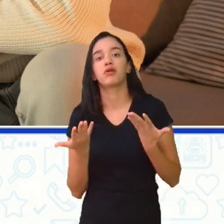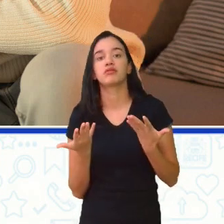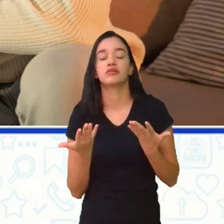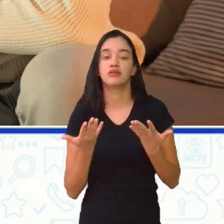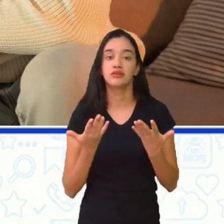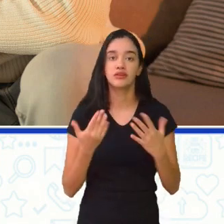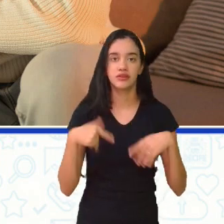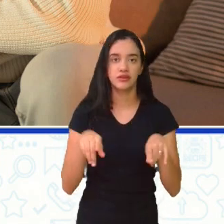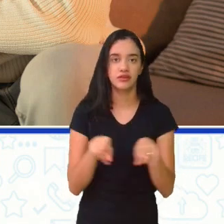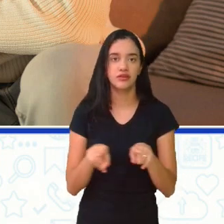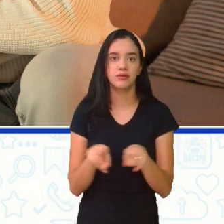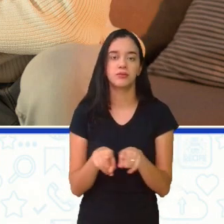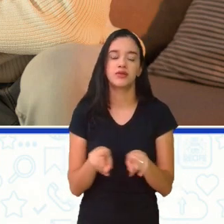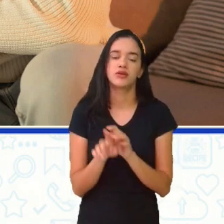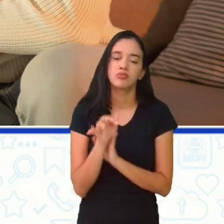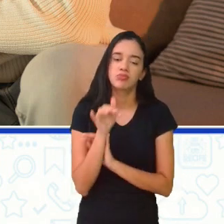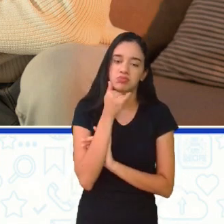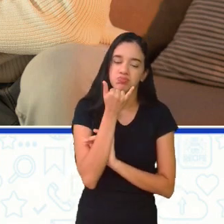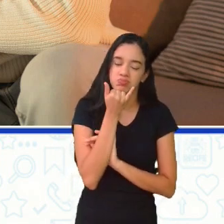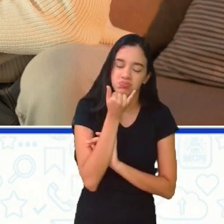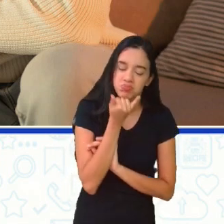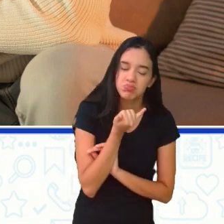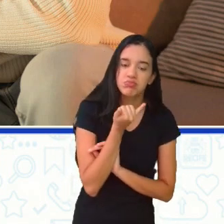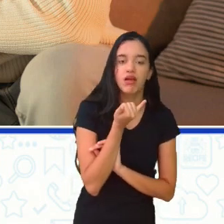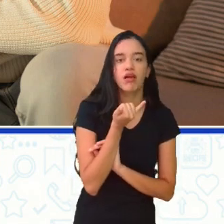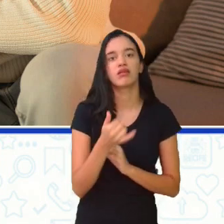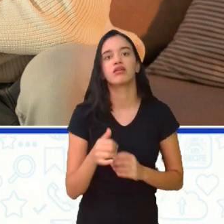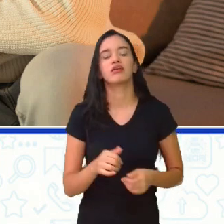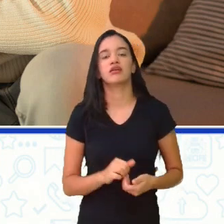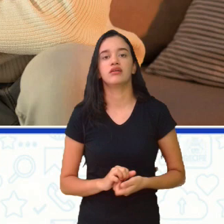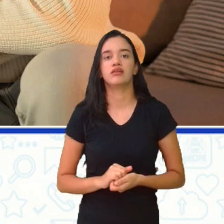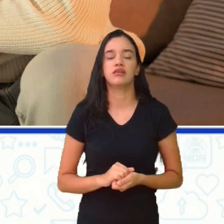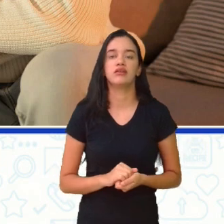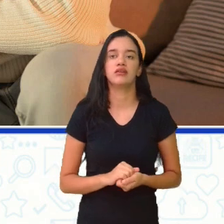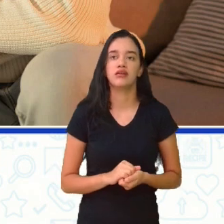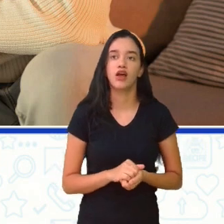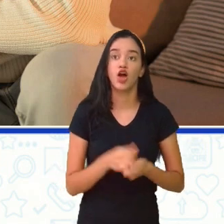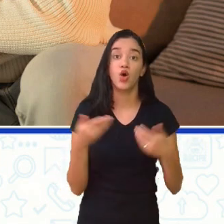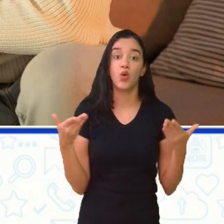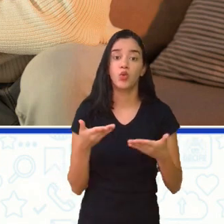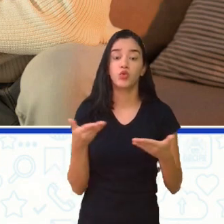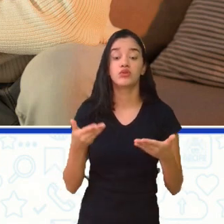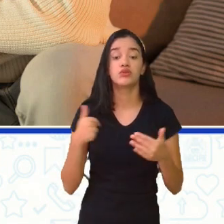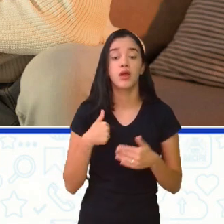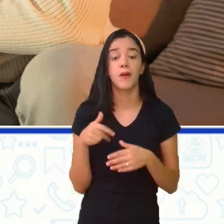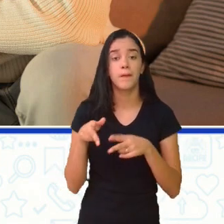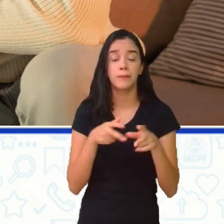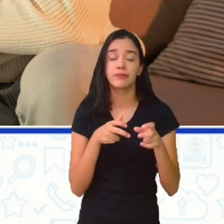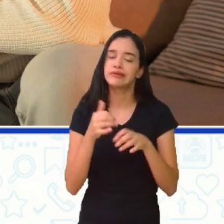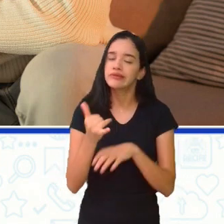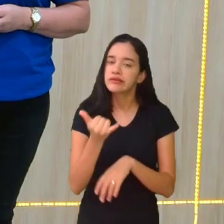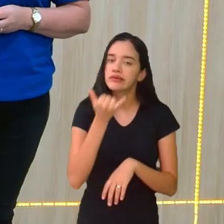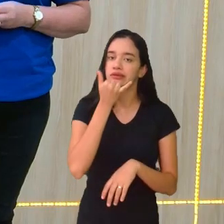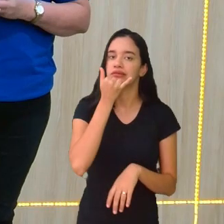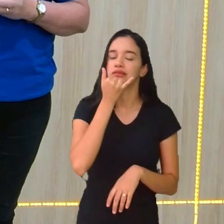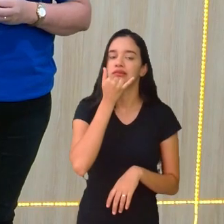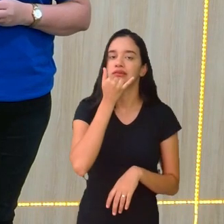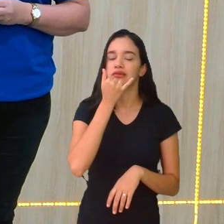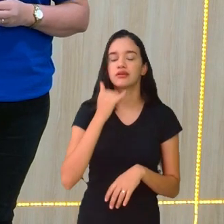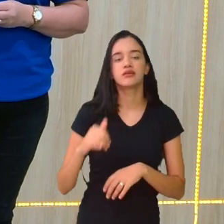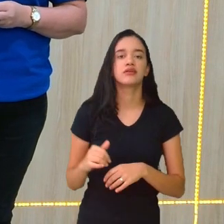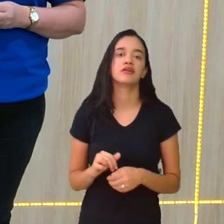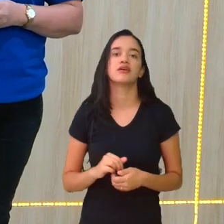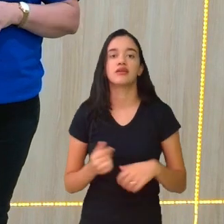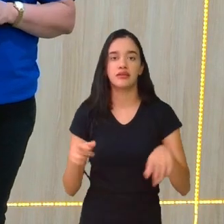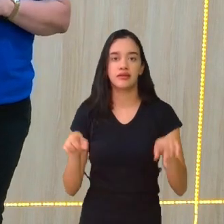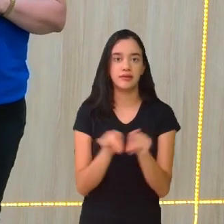hesitação, não é? Sinto muito, não é? Reticência. Só hoje eu percebi, perdoe-me, não é? Então,